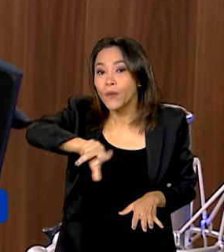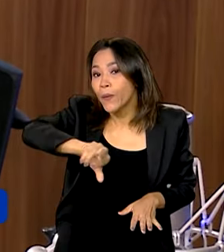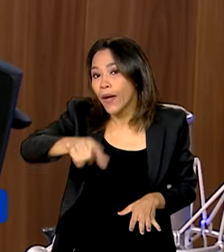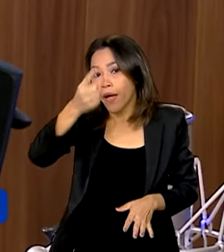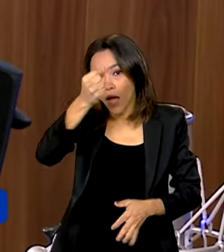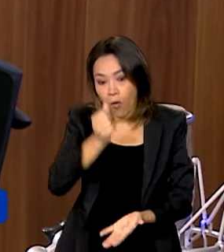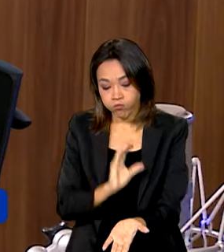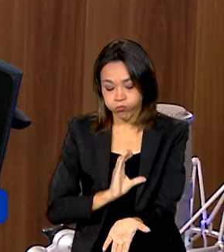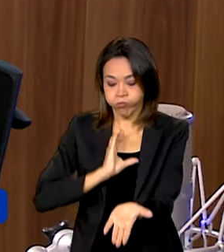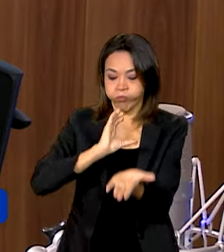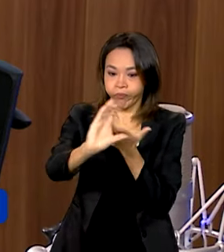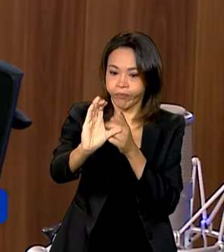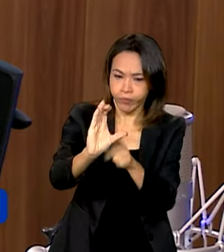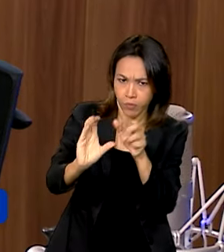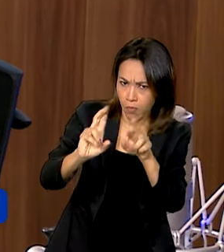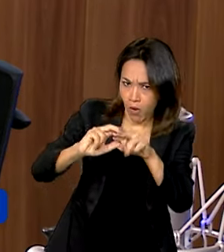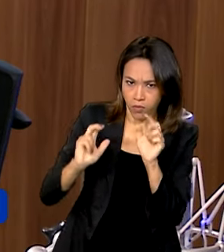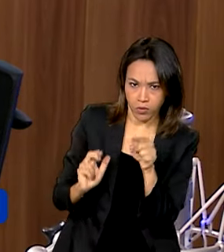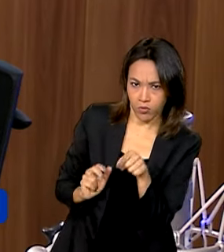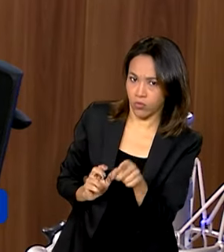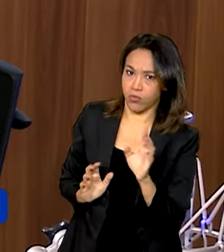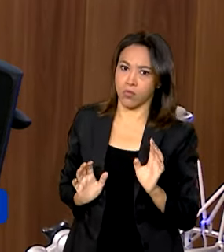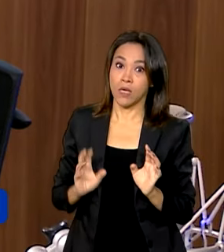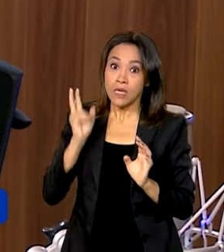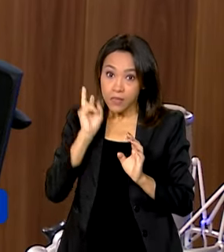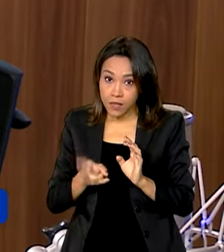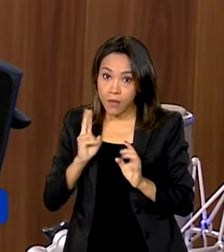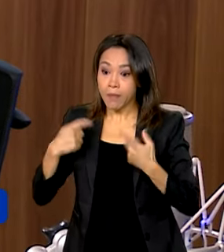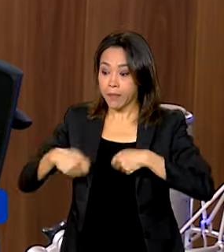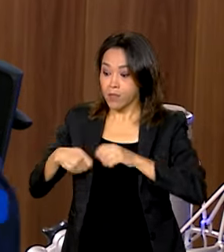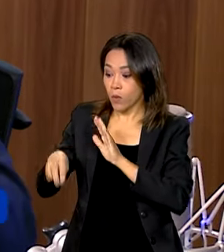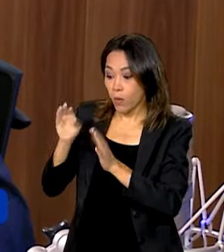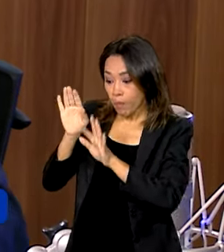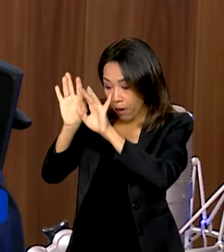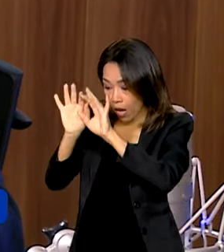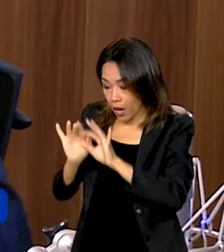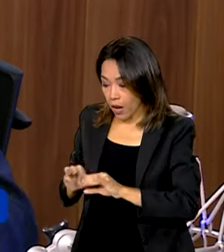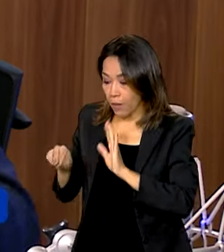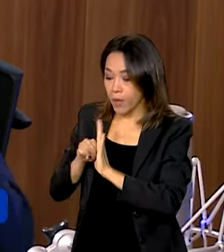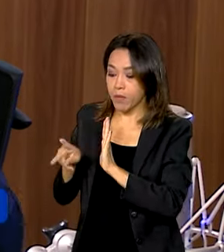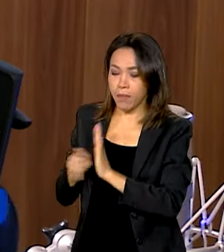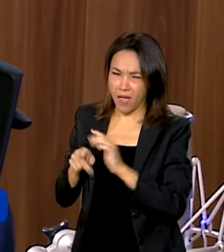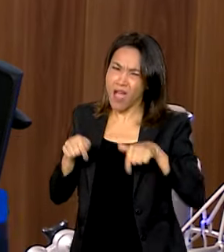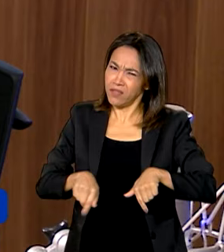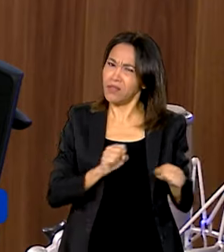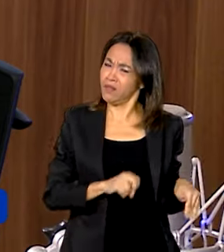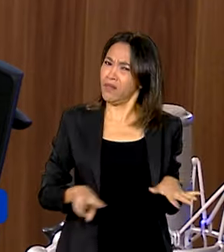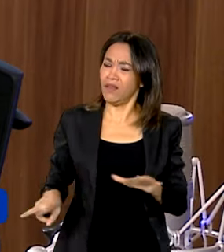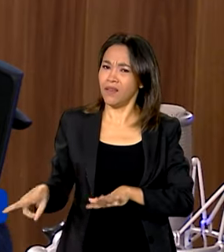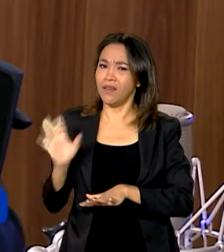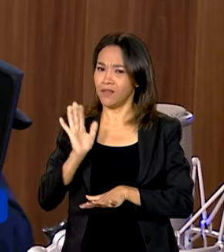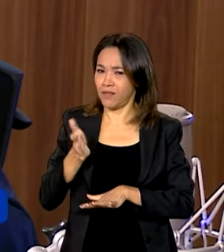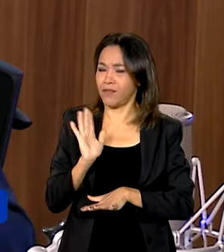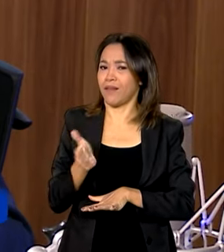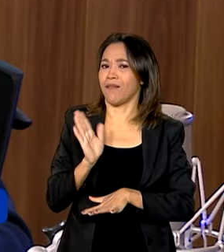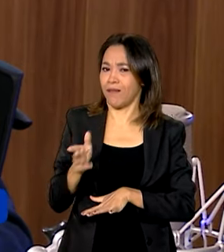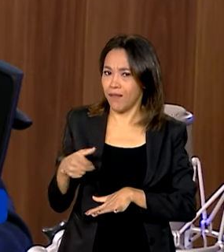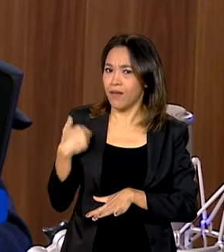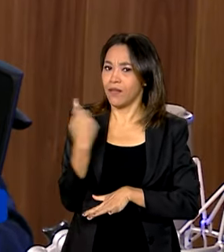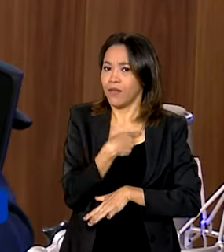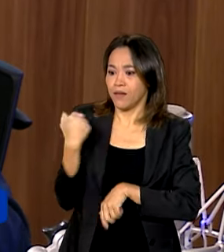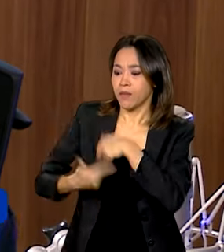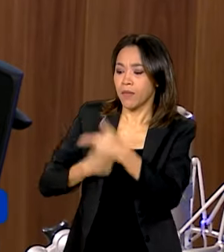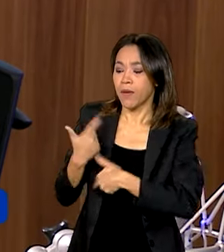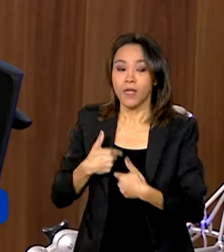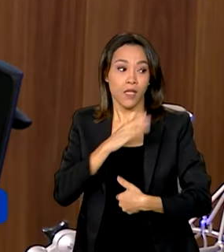vezes que precisou editar uma Medida Provisória agora mesmo essa semana nós estamos trabalhando com a